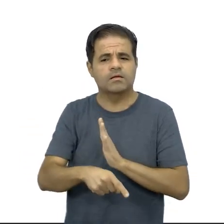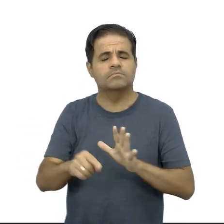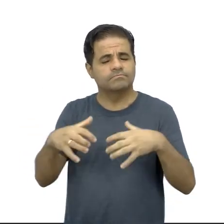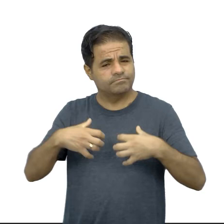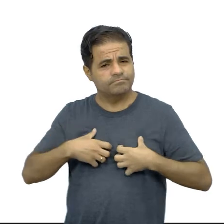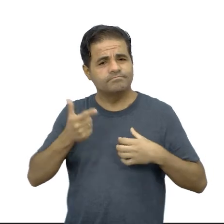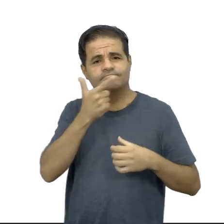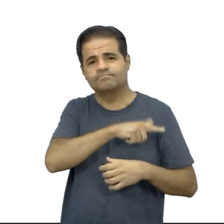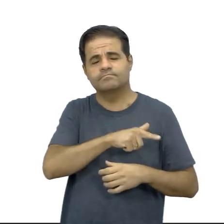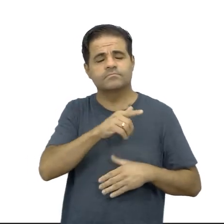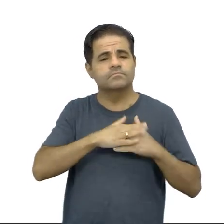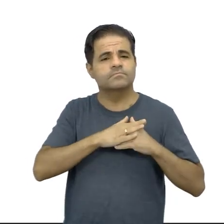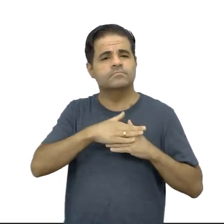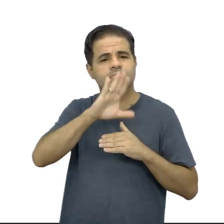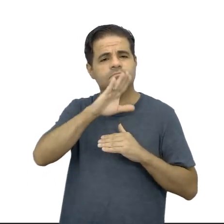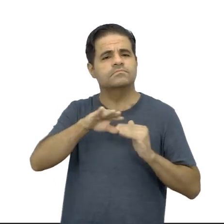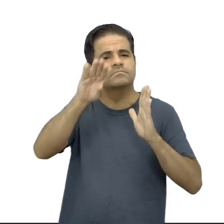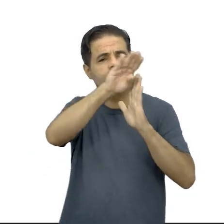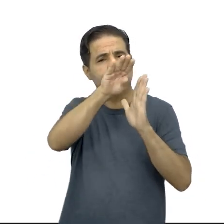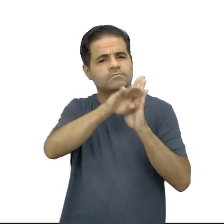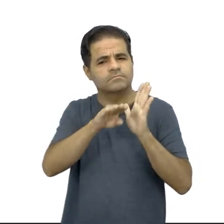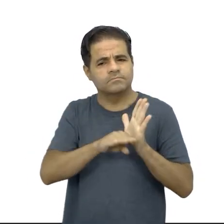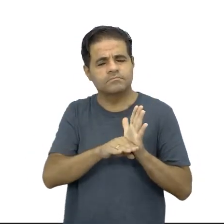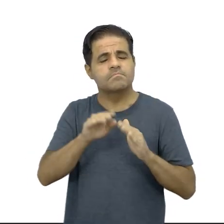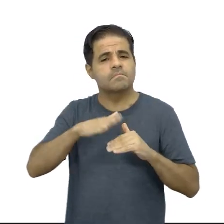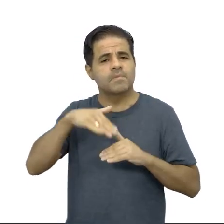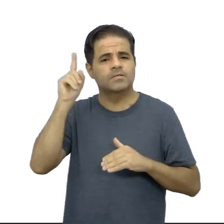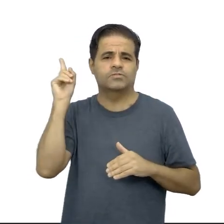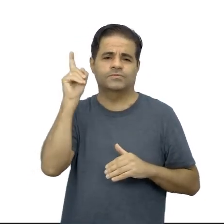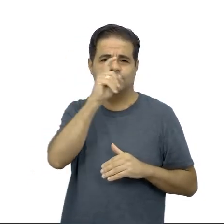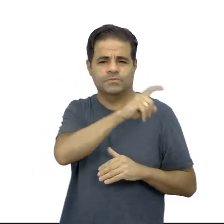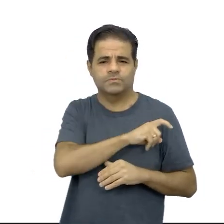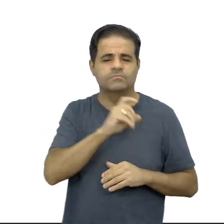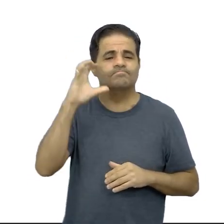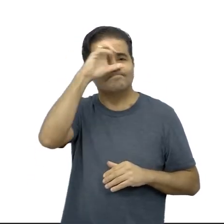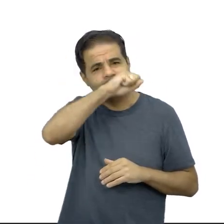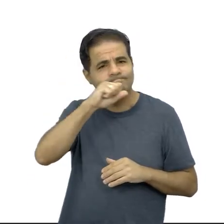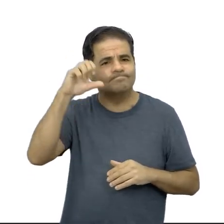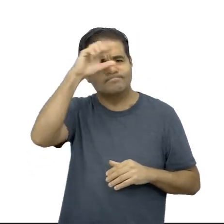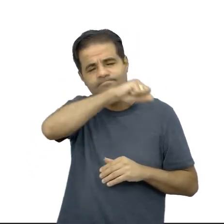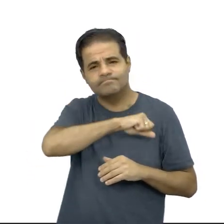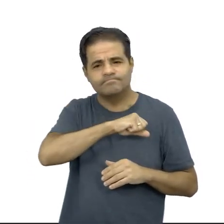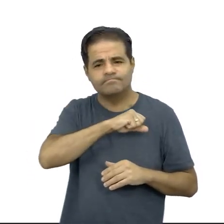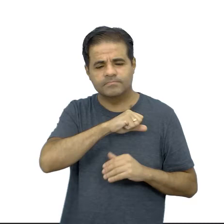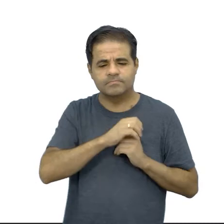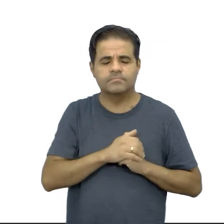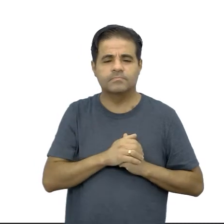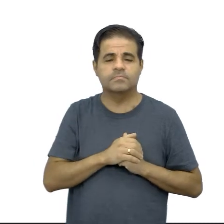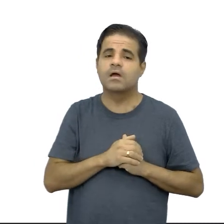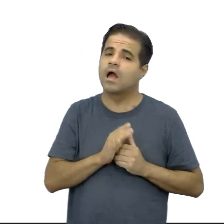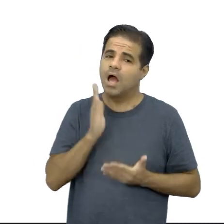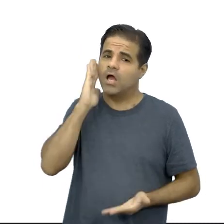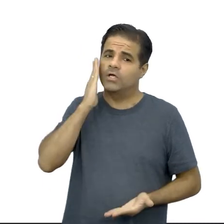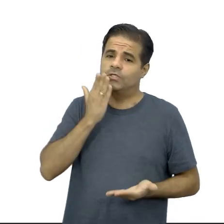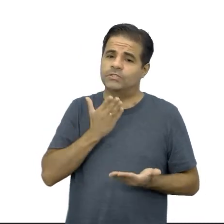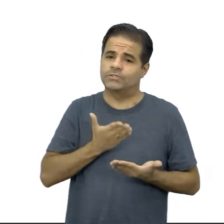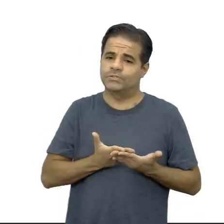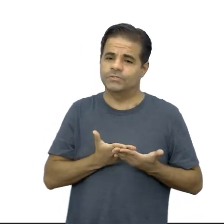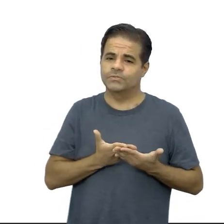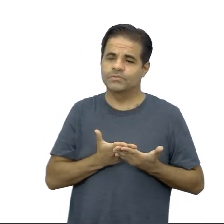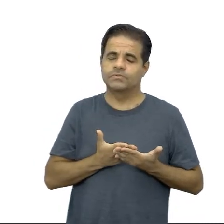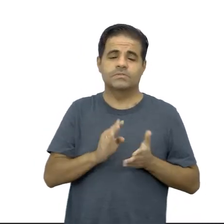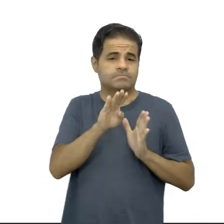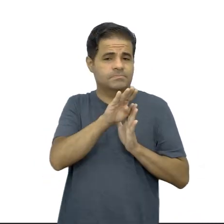de alcançarmos níveis mais complexos de aprendizagem. Então, acredito que